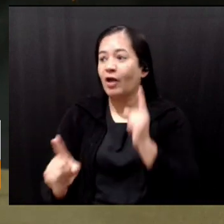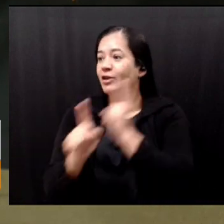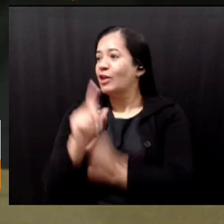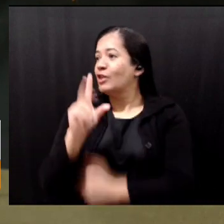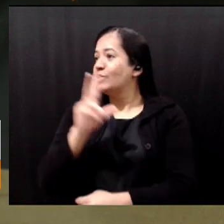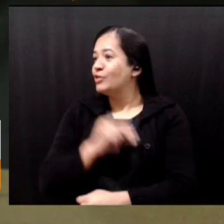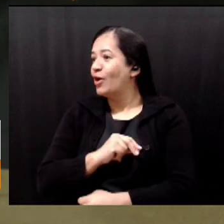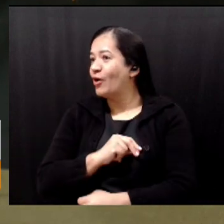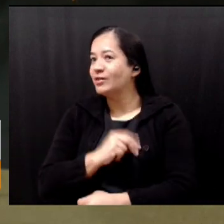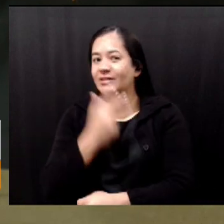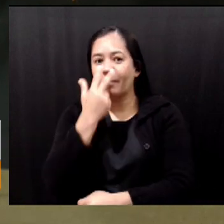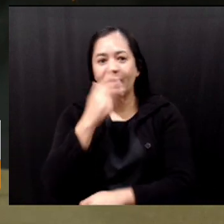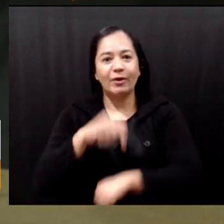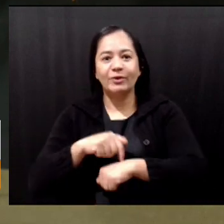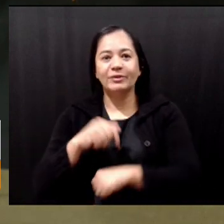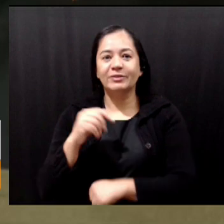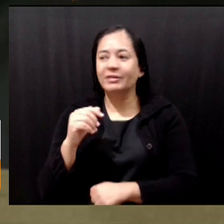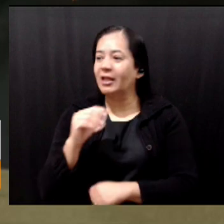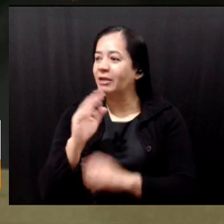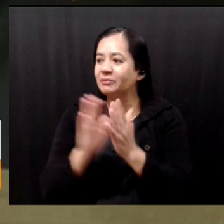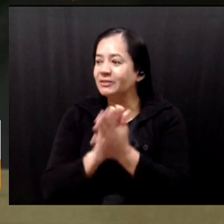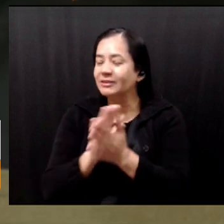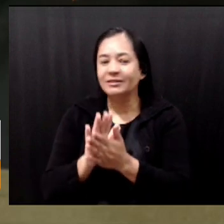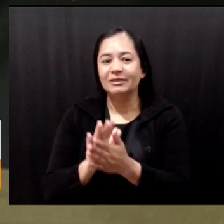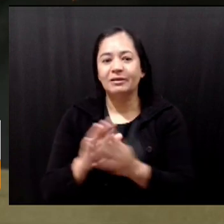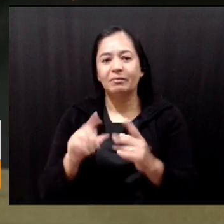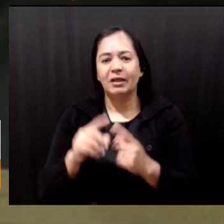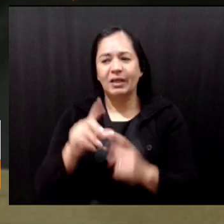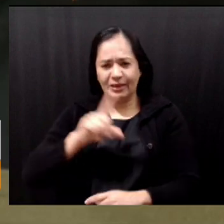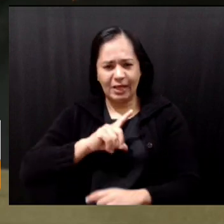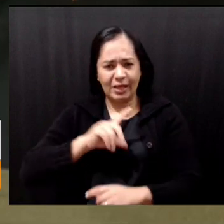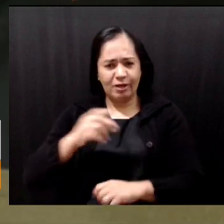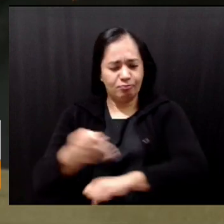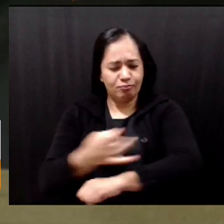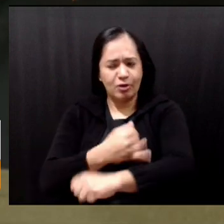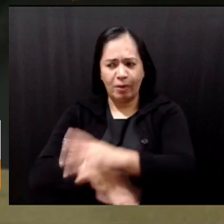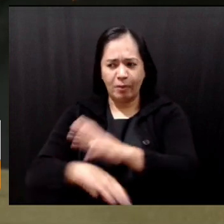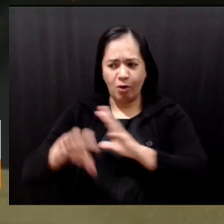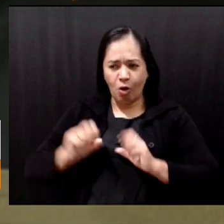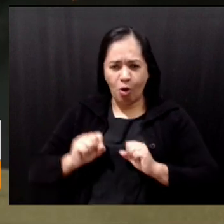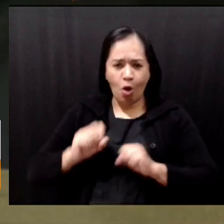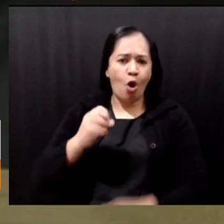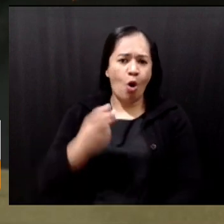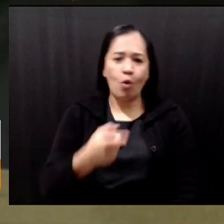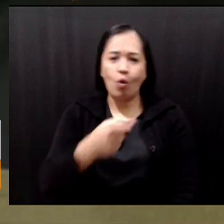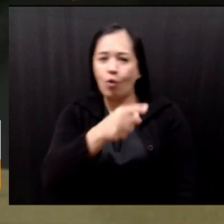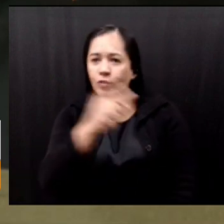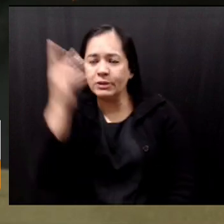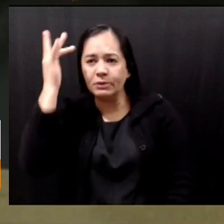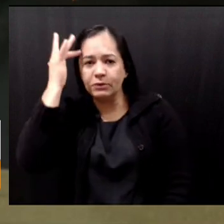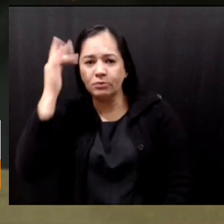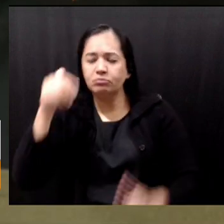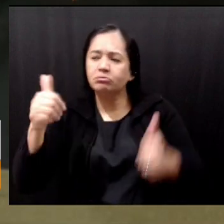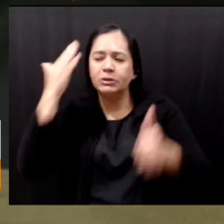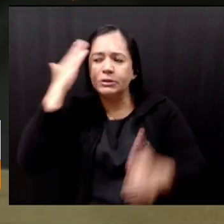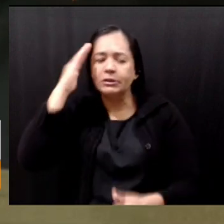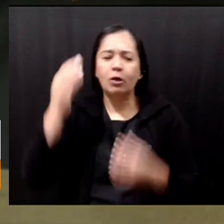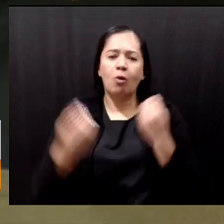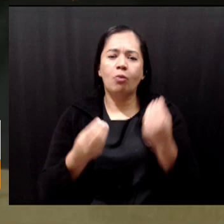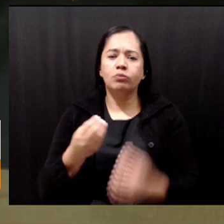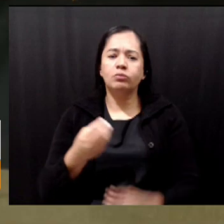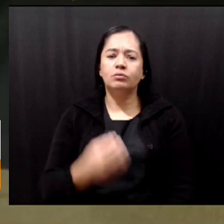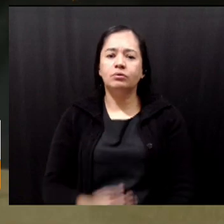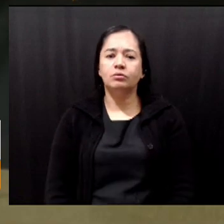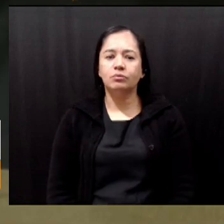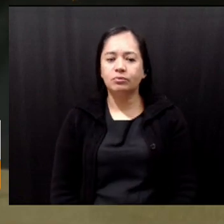tal". Existe um apego emocional ou é a maturidade de você entender e tal? Qual que é a avaliação que vocês fazem entre